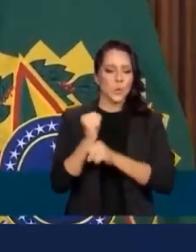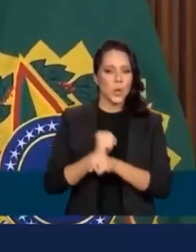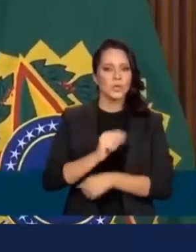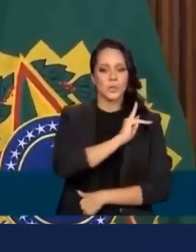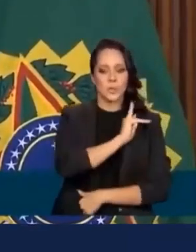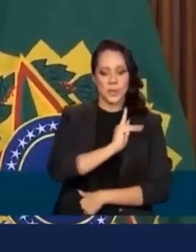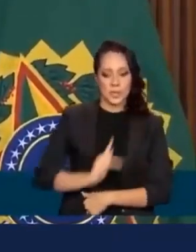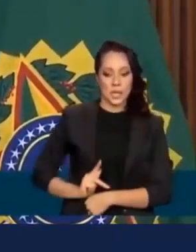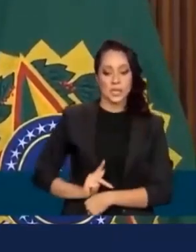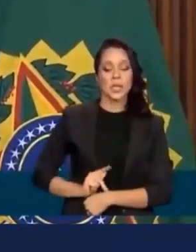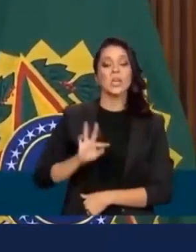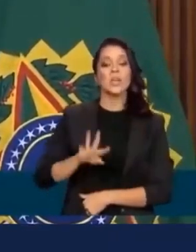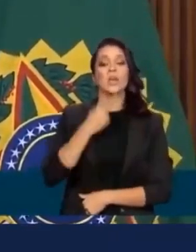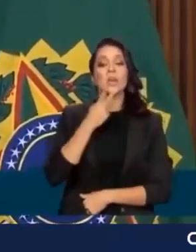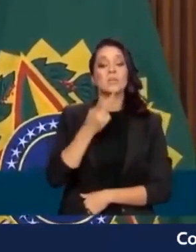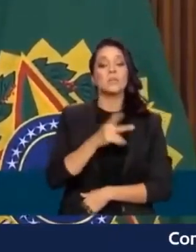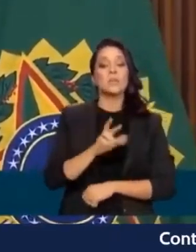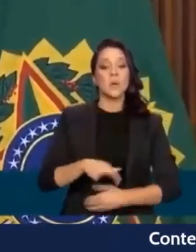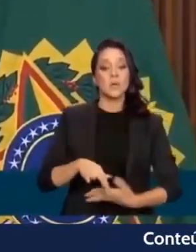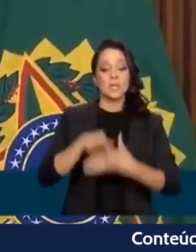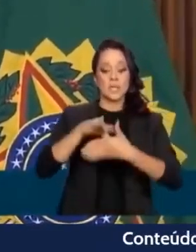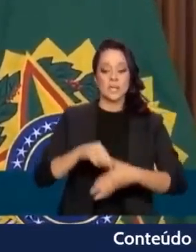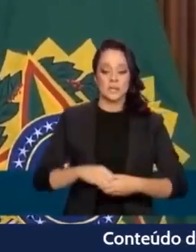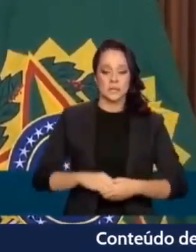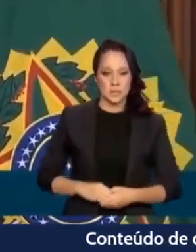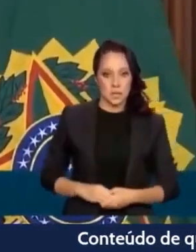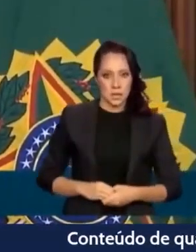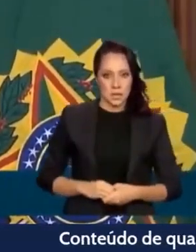presidência e eu quero dizer aos líderes